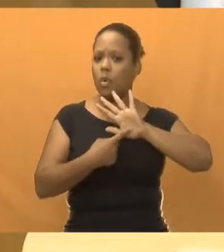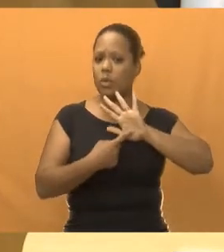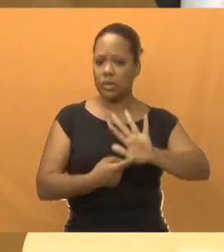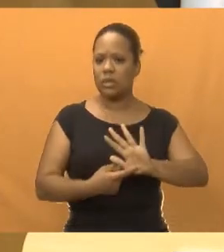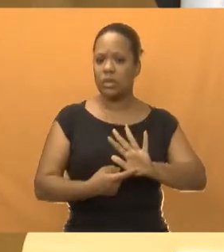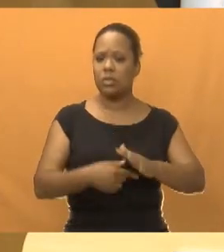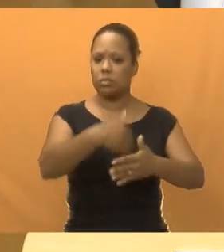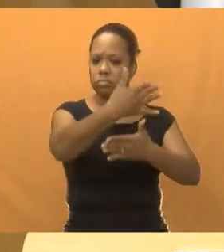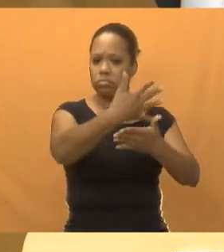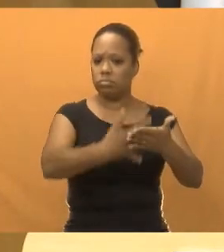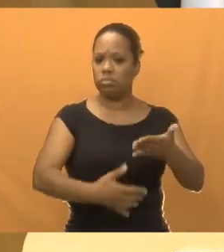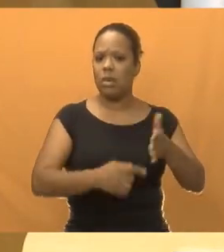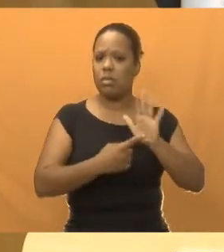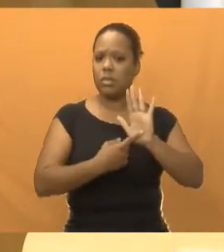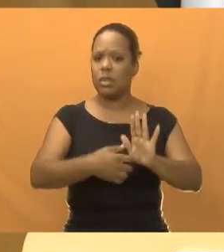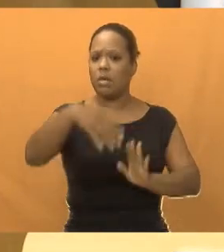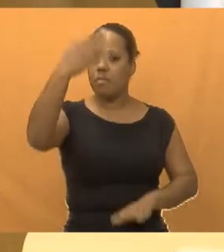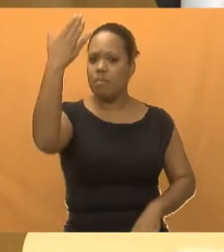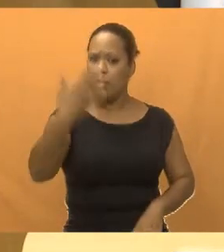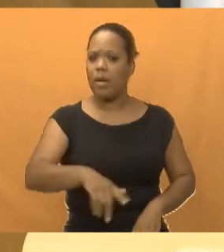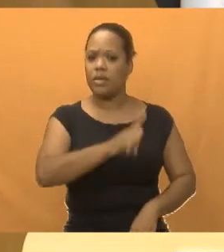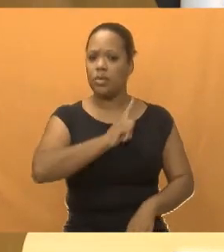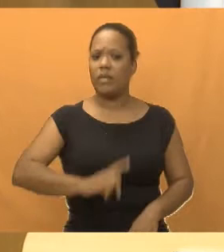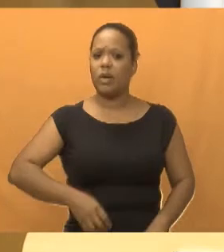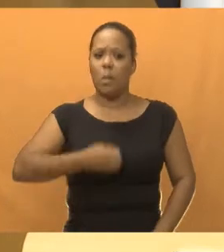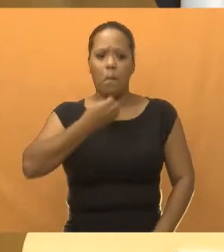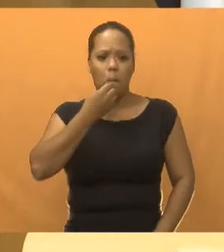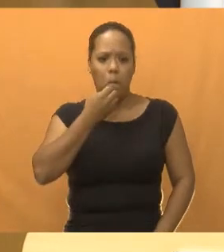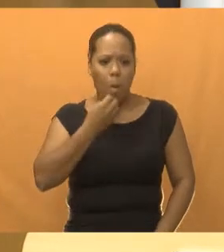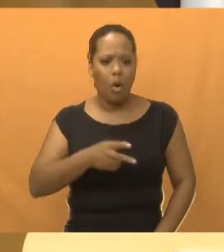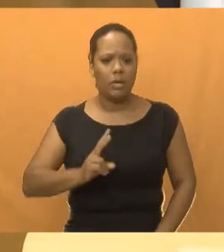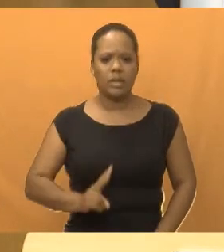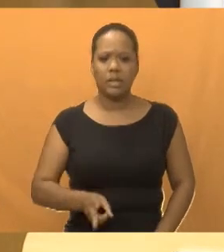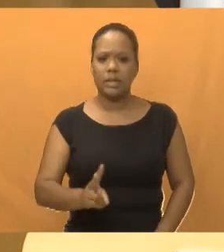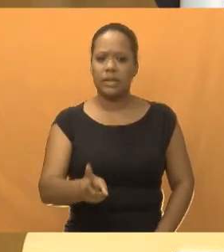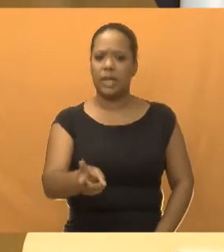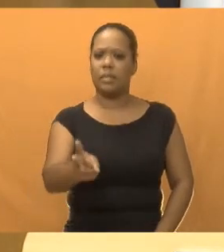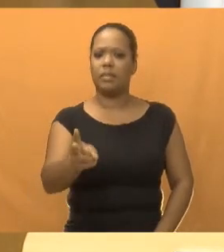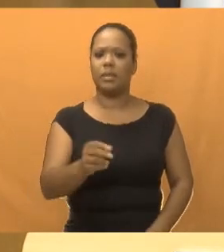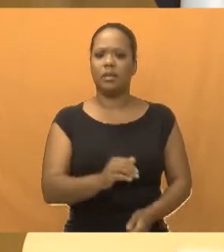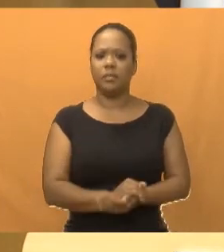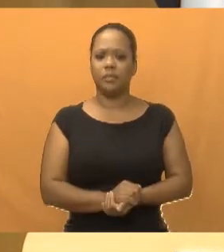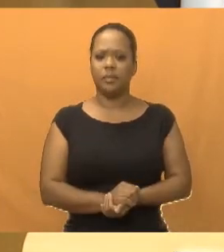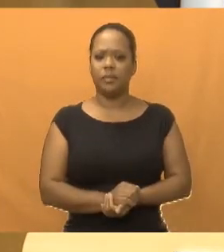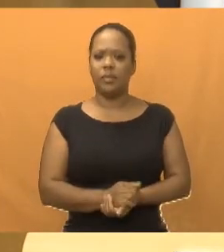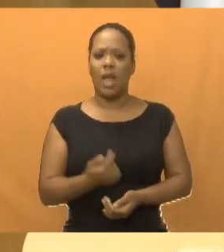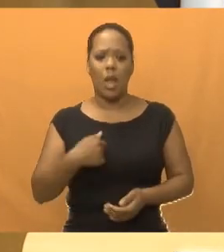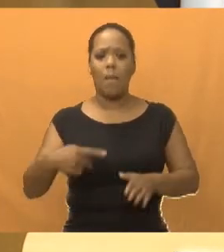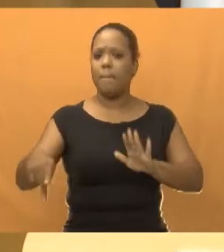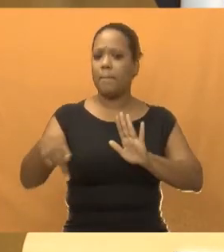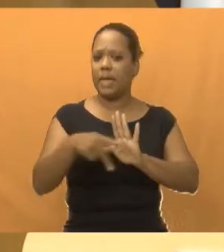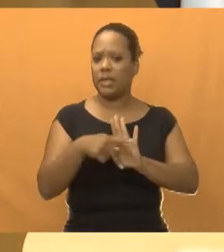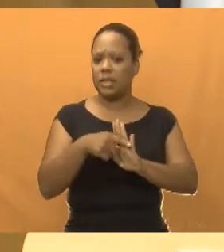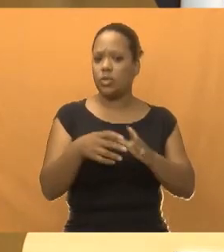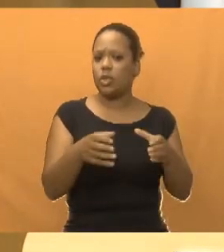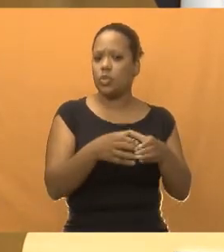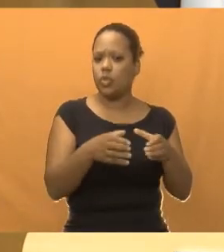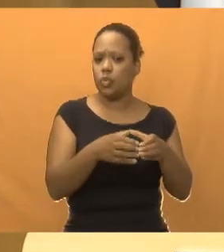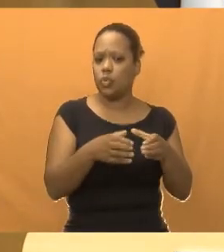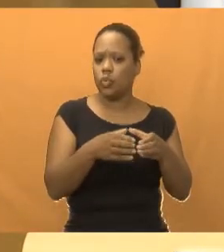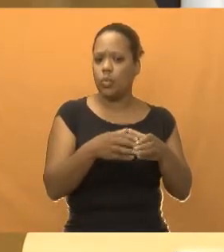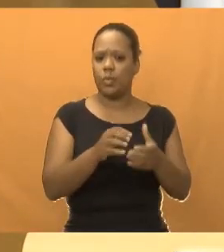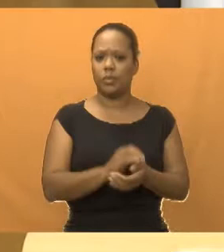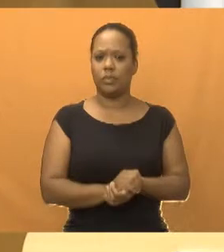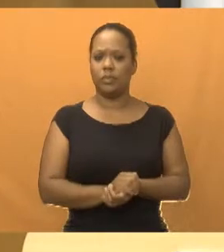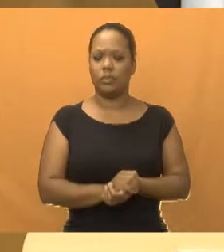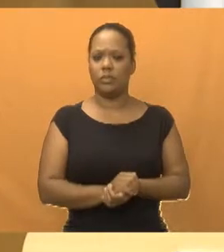na minha mão, e vou ter muito mais ainda. Esse governo está fazendo sim, e vai continuar fazendo, por isso que eu faço parte dessa base e tenho muito orgulho